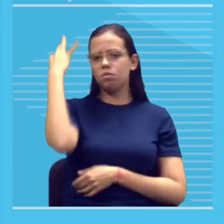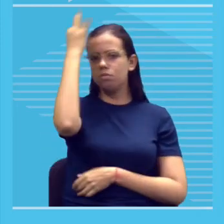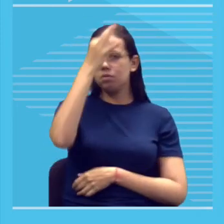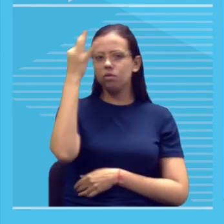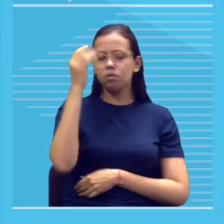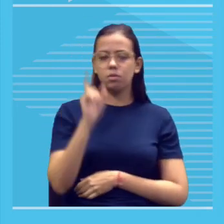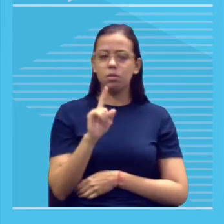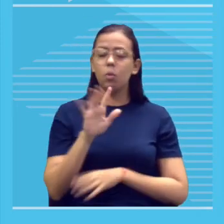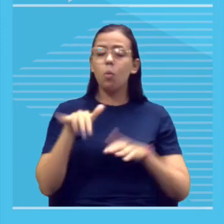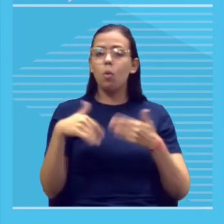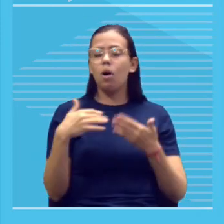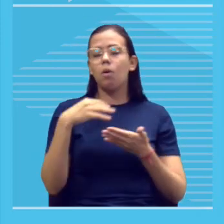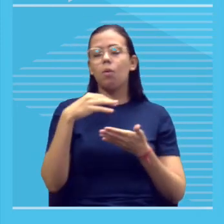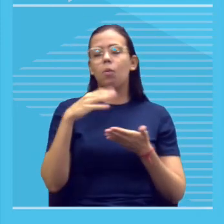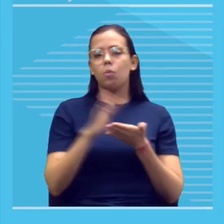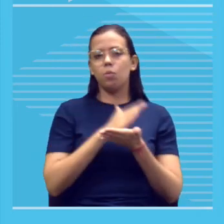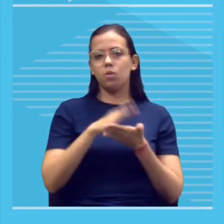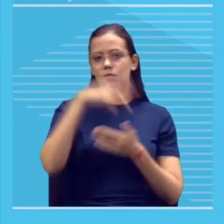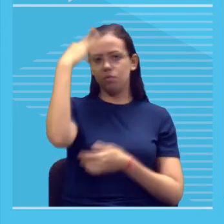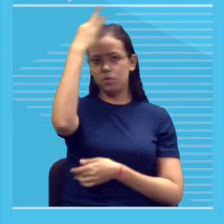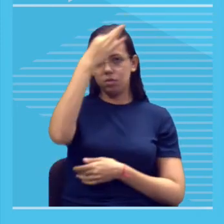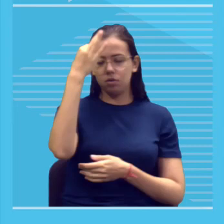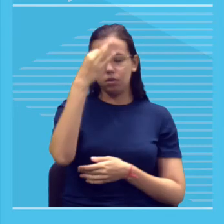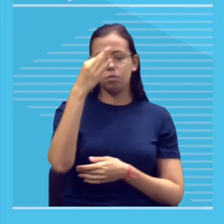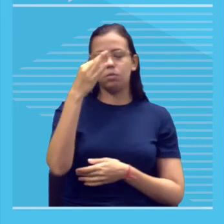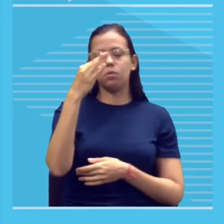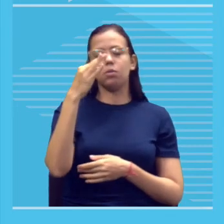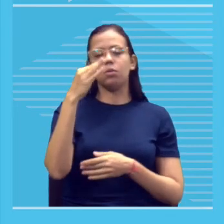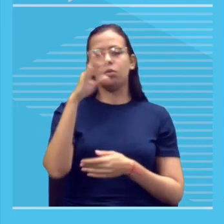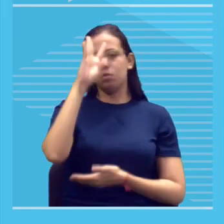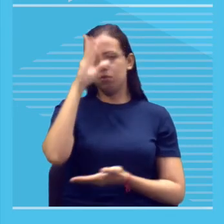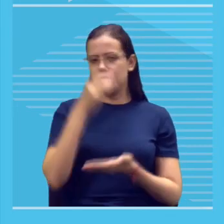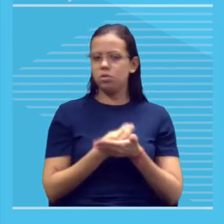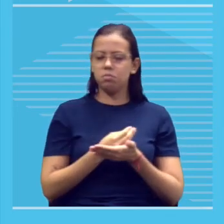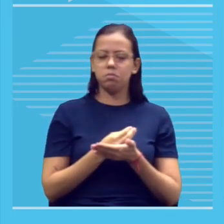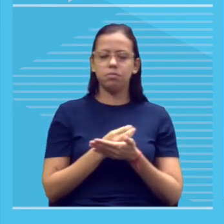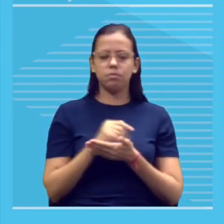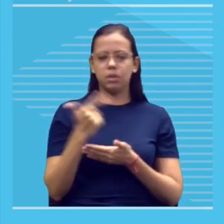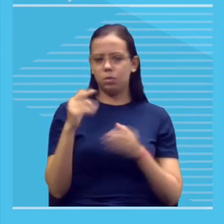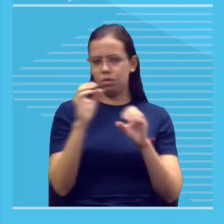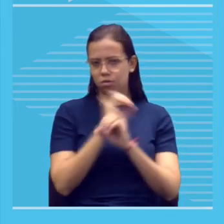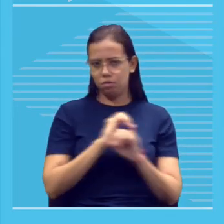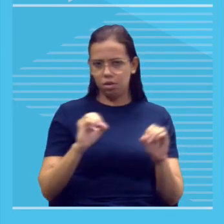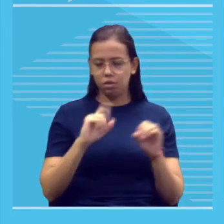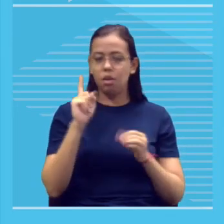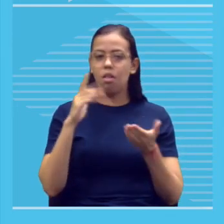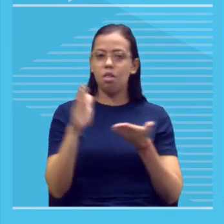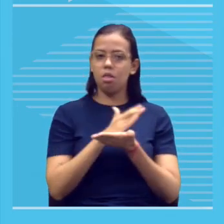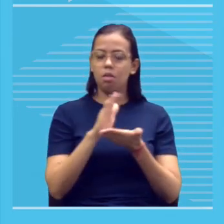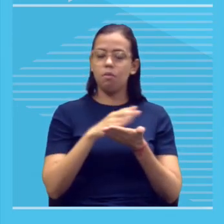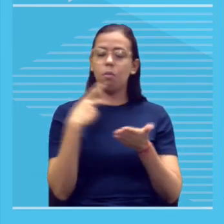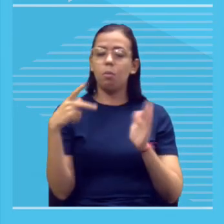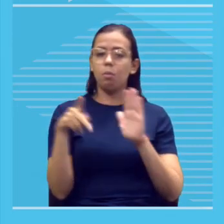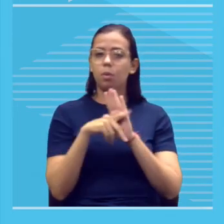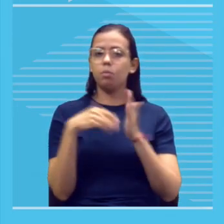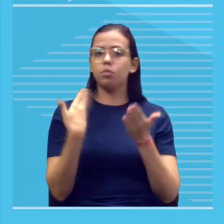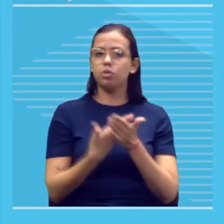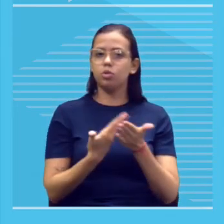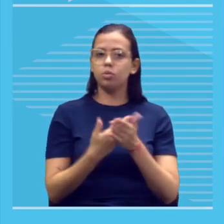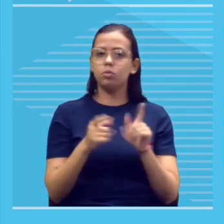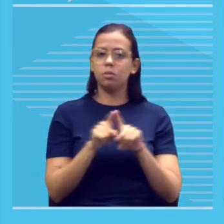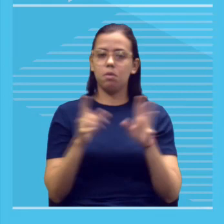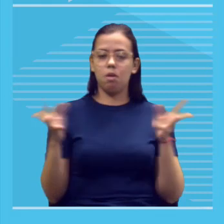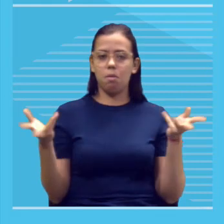do Espiritismo nenhum eles dizem que é livro de estudo e de aperfeiçoamento